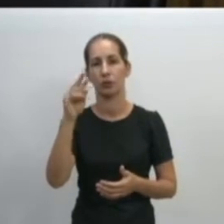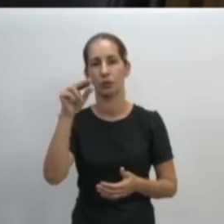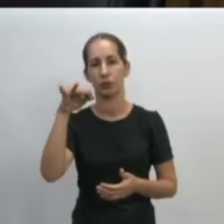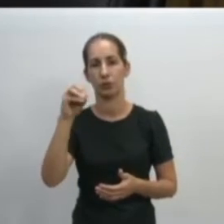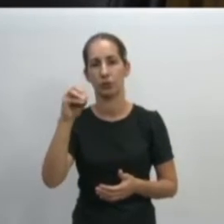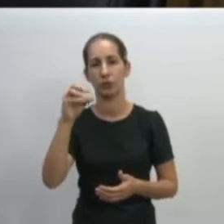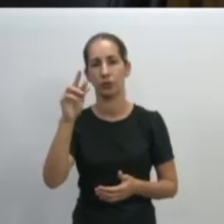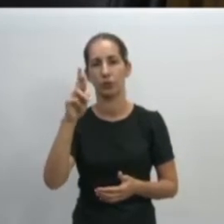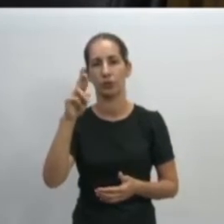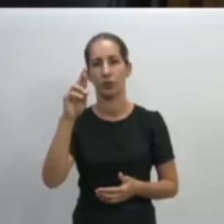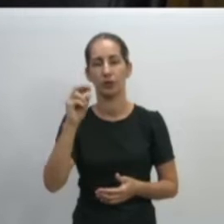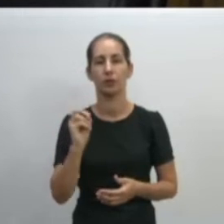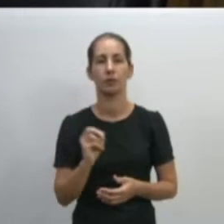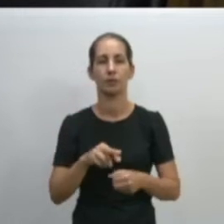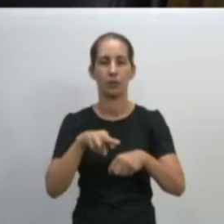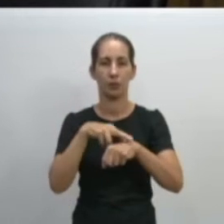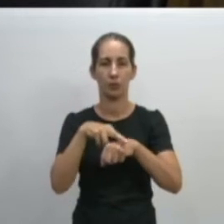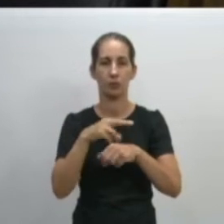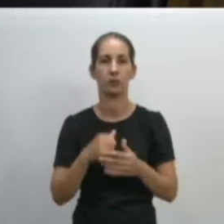nas Rocas.